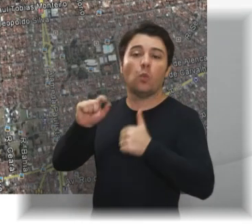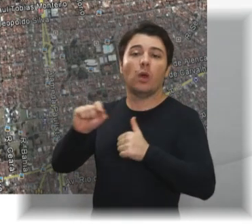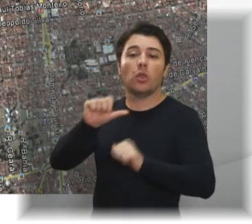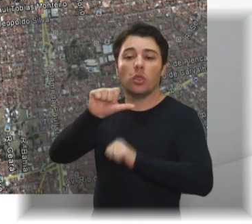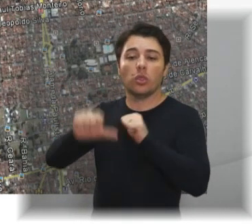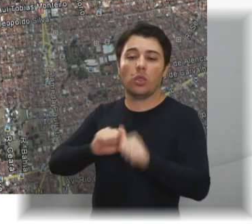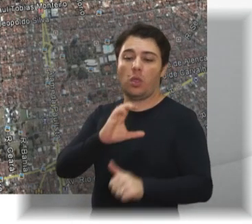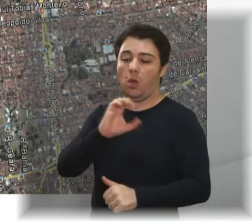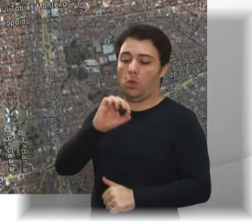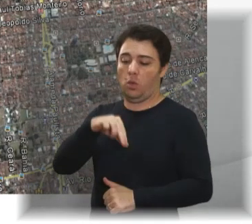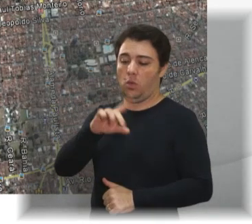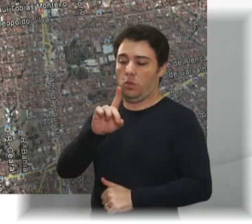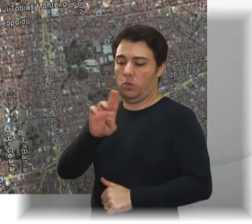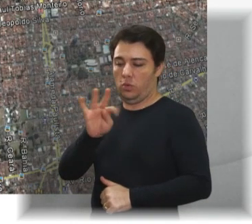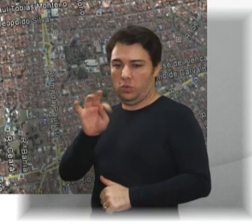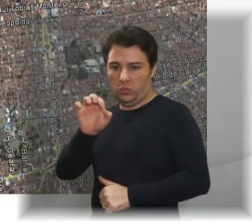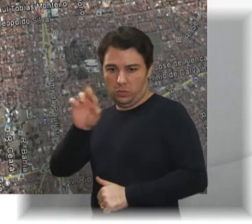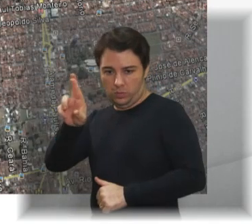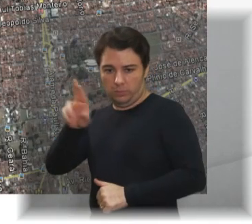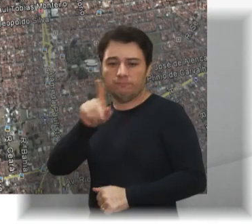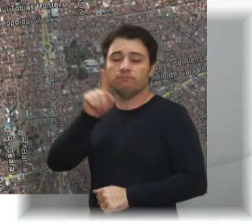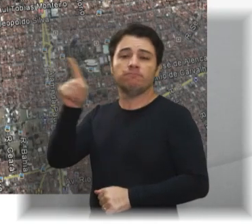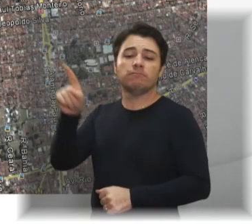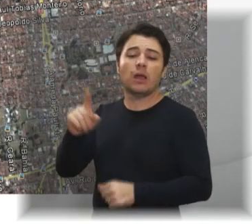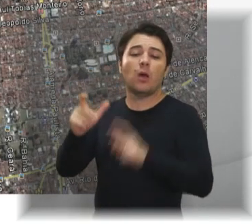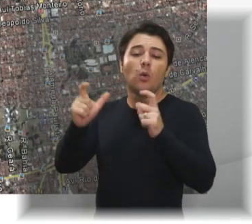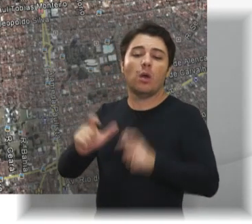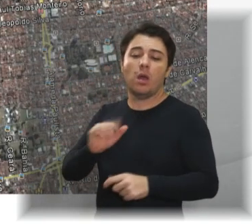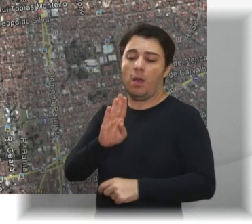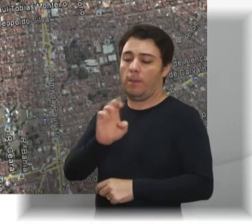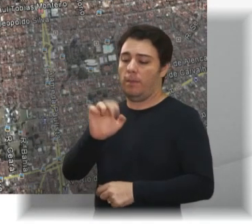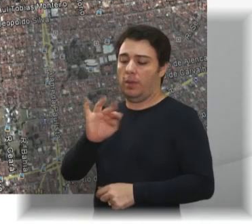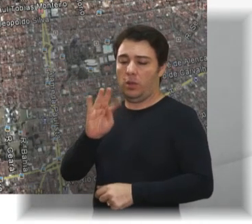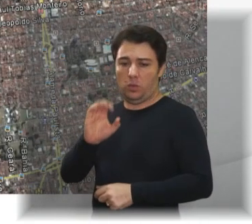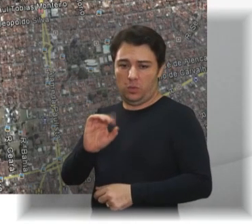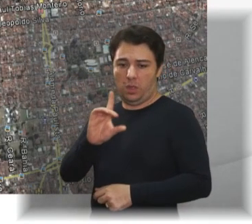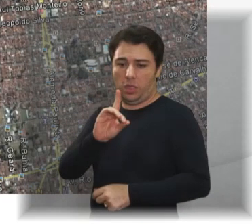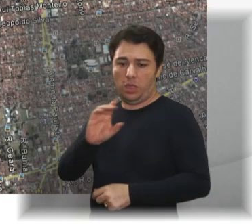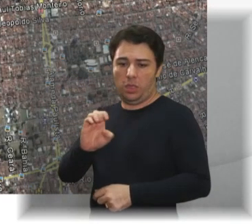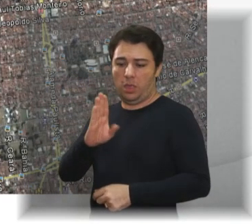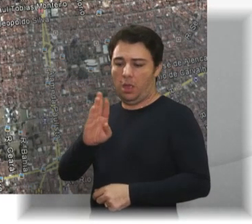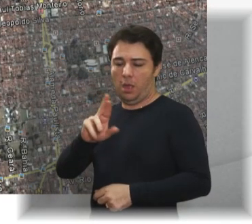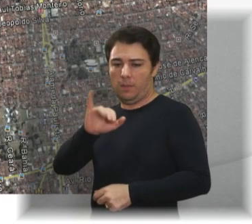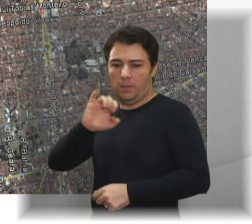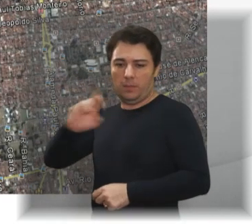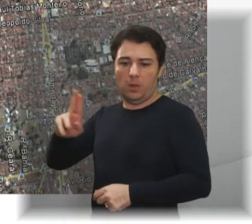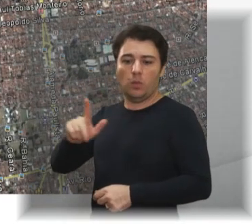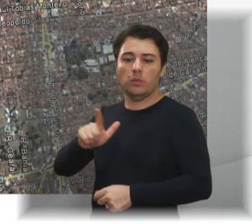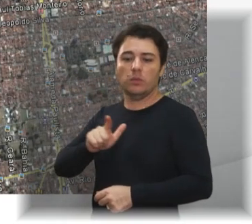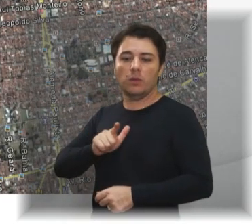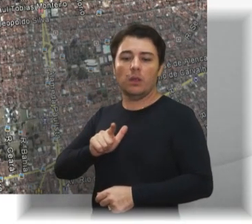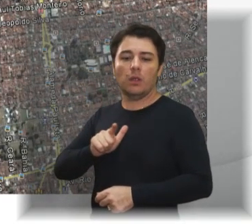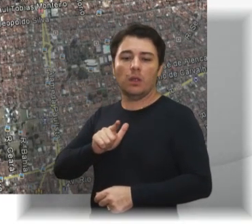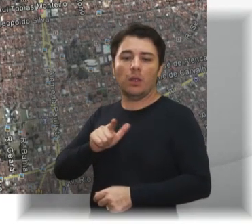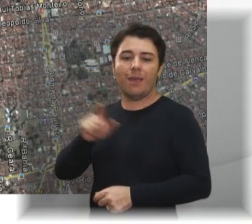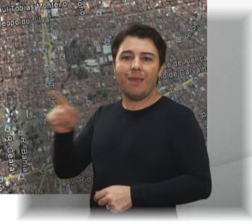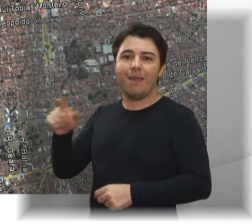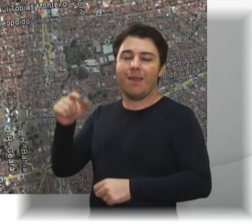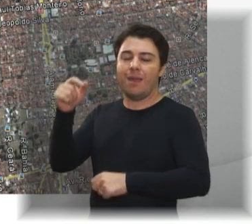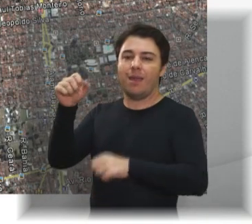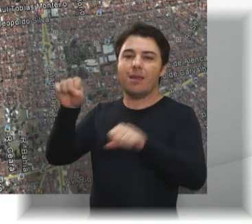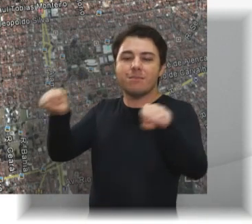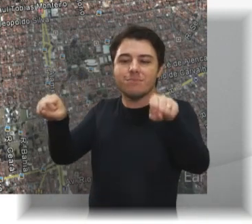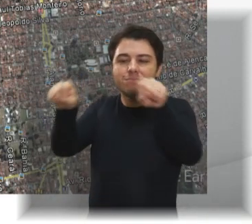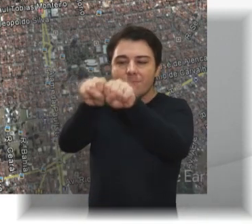condutor ali na região da Bento de Abreu vão ser trocados os cabos nus por cabo protegido pelo